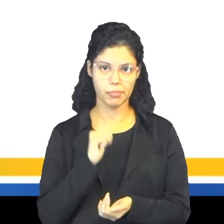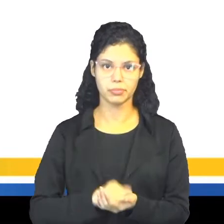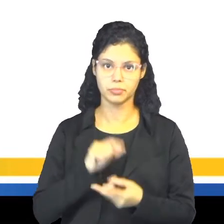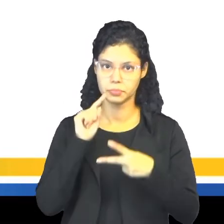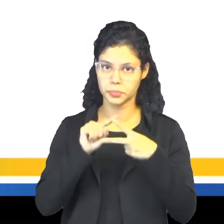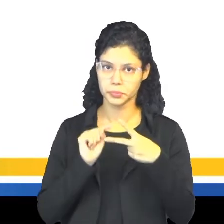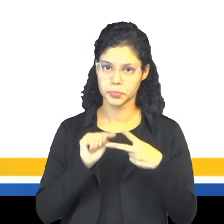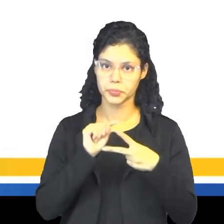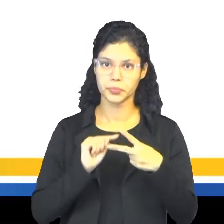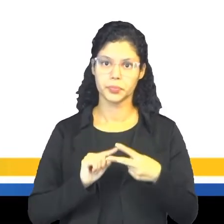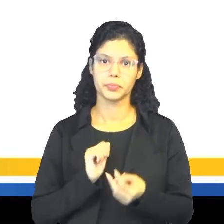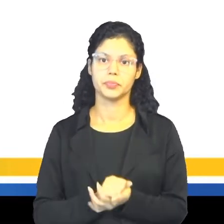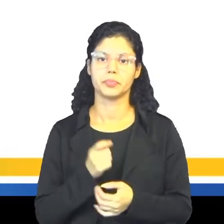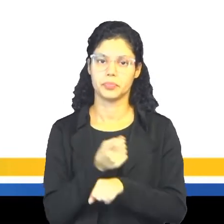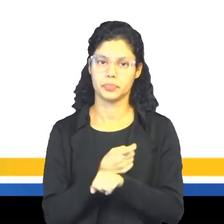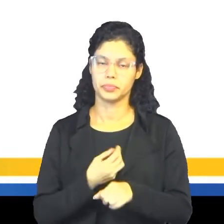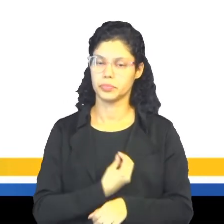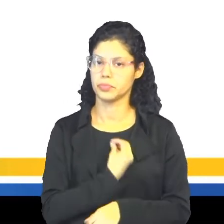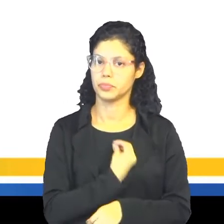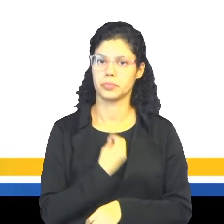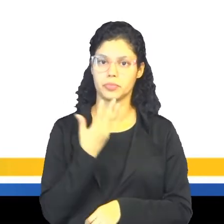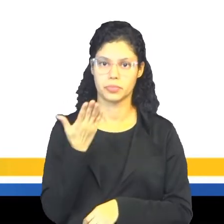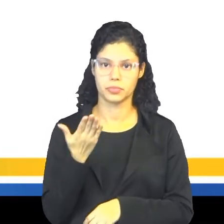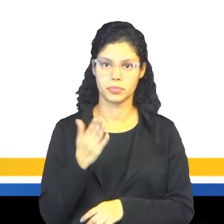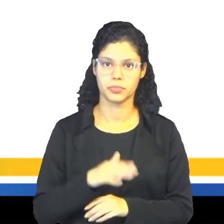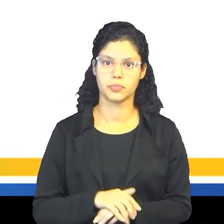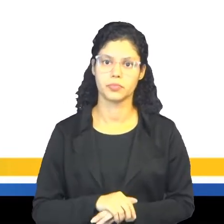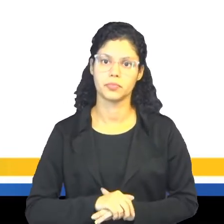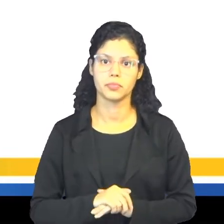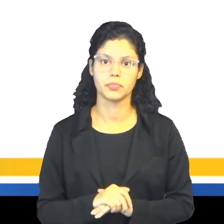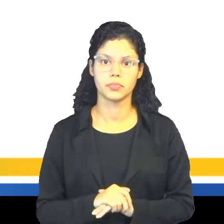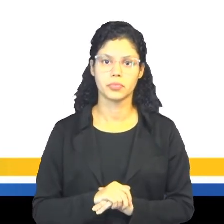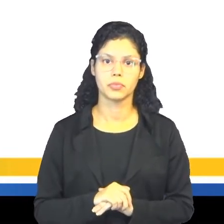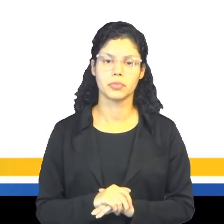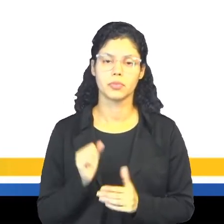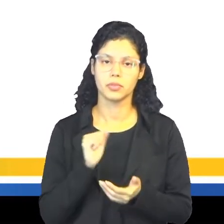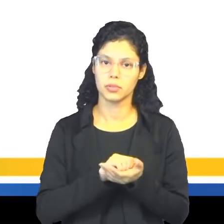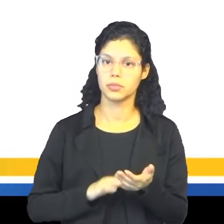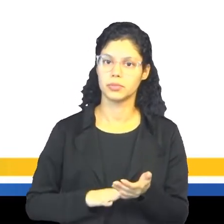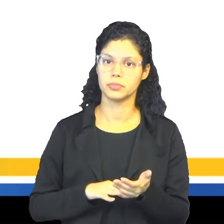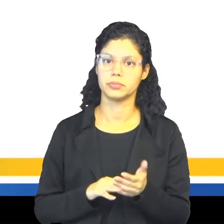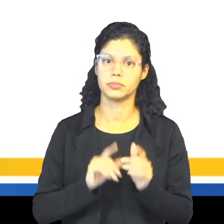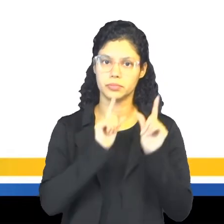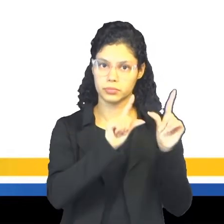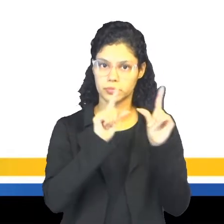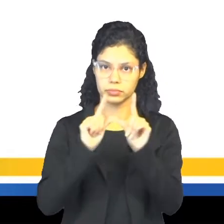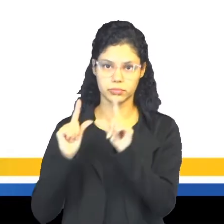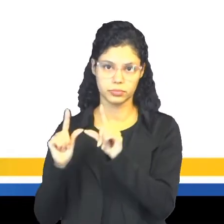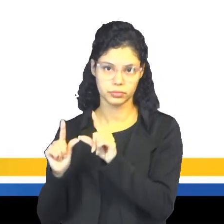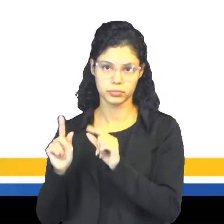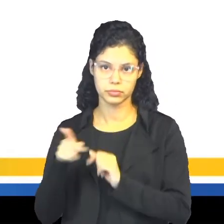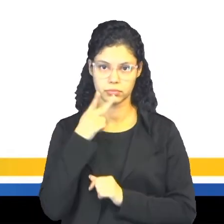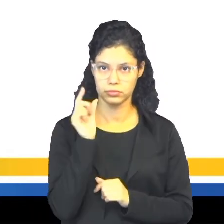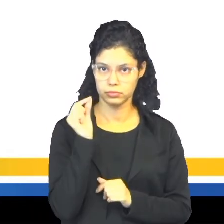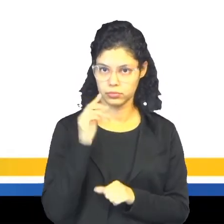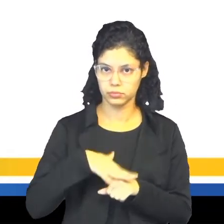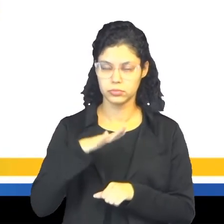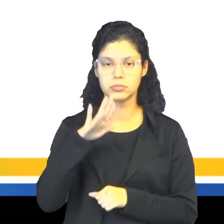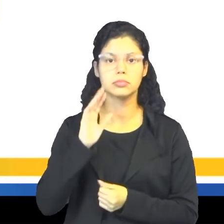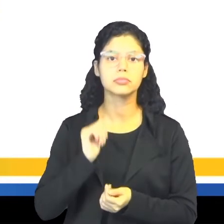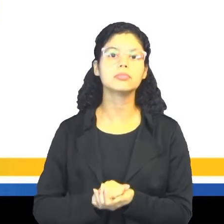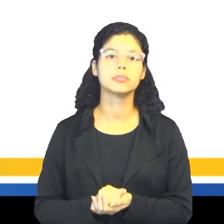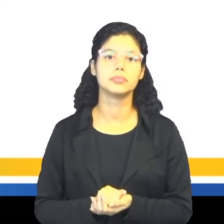pretendo hoje né adjetivos presentes aí tá vamos fazer uma atividade dessa tirinha E falarmos um pouquinho mais dela no